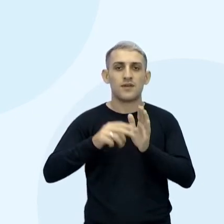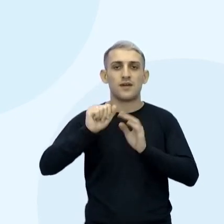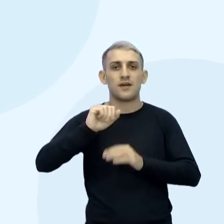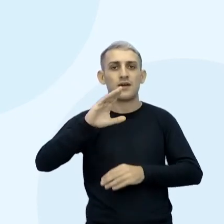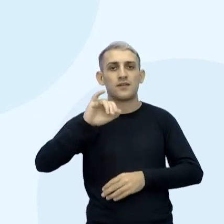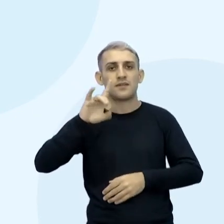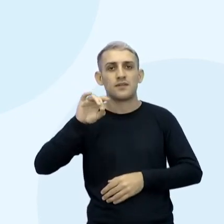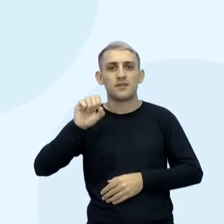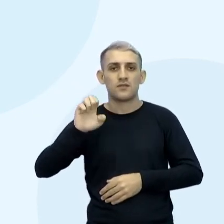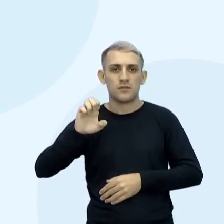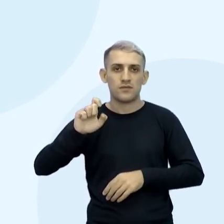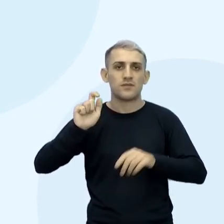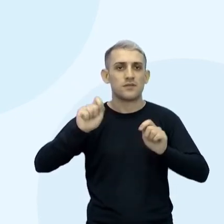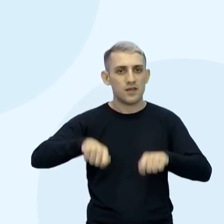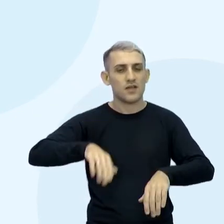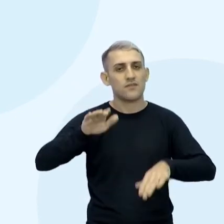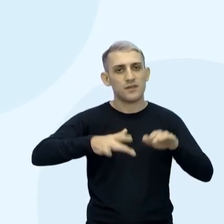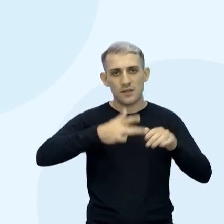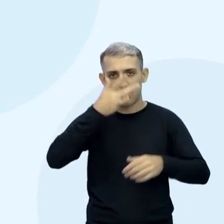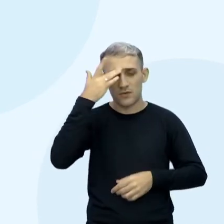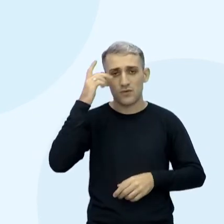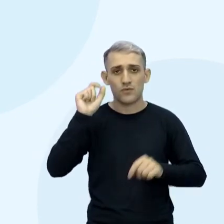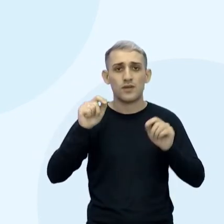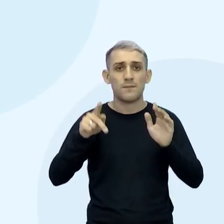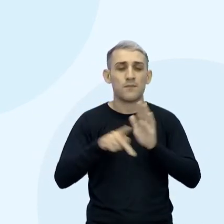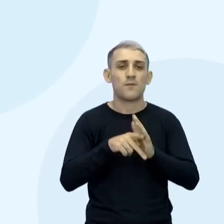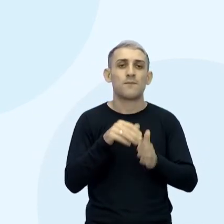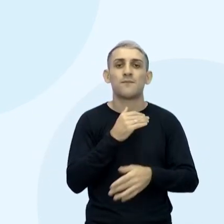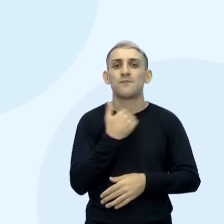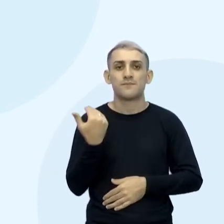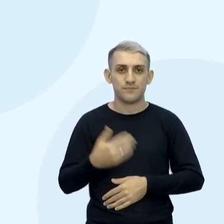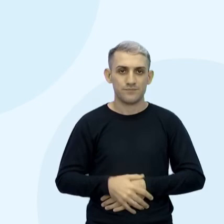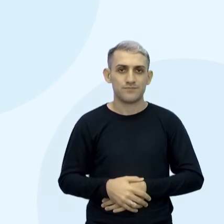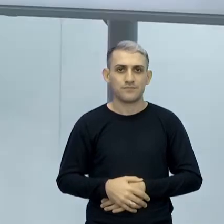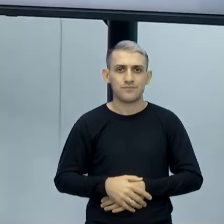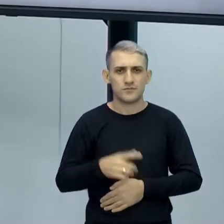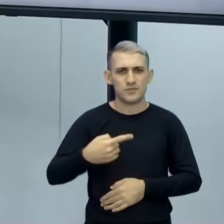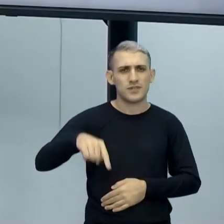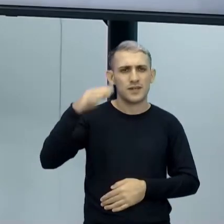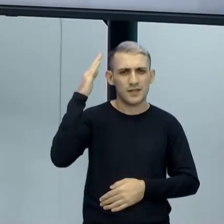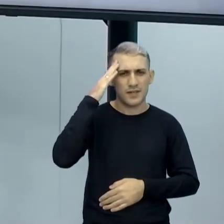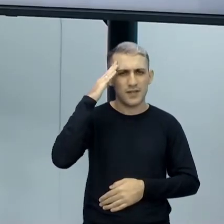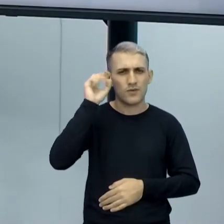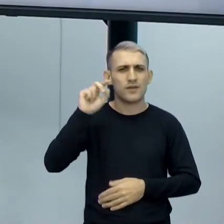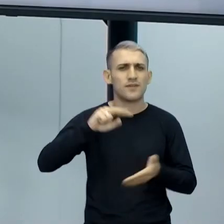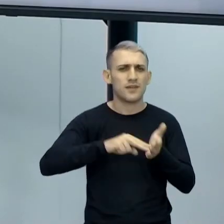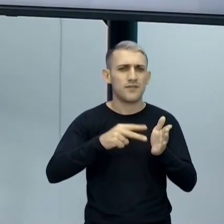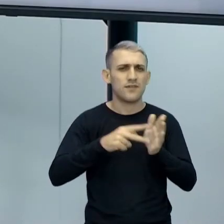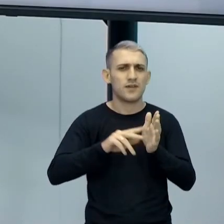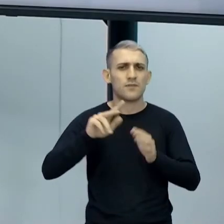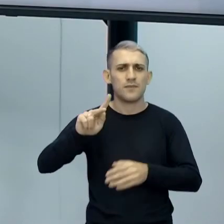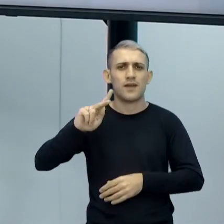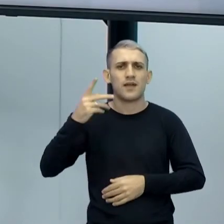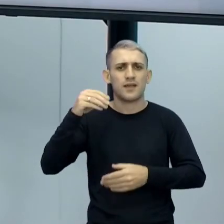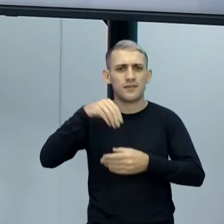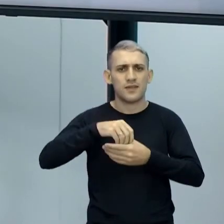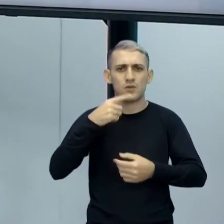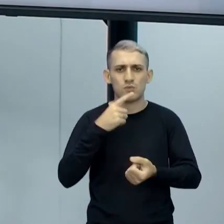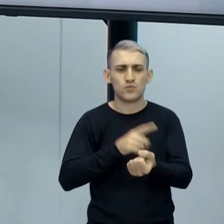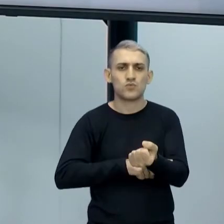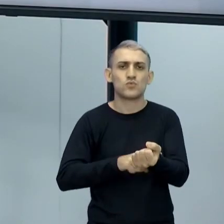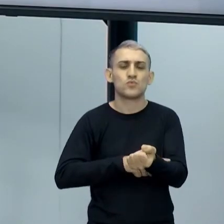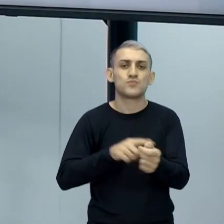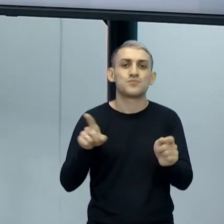acidose, e isso pode levar o indivíduo ao óbito. Então, entender o pH dentro do sangue